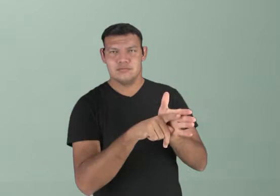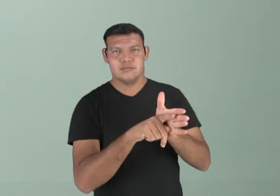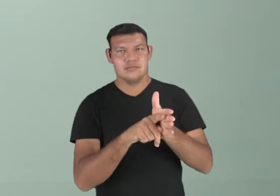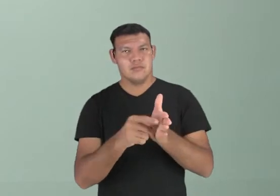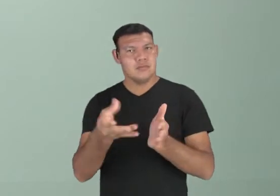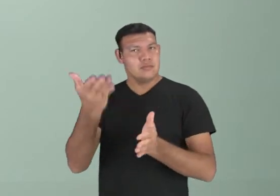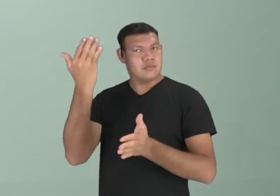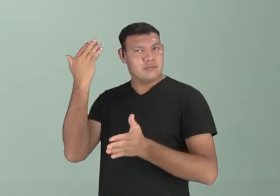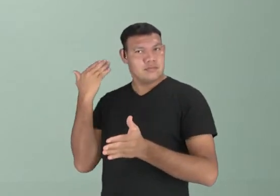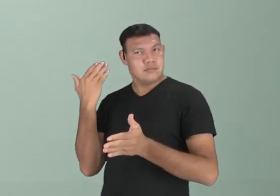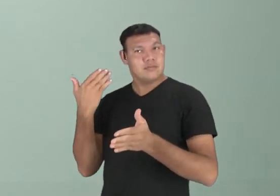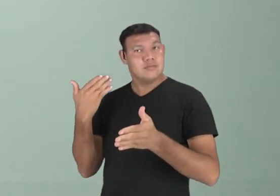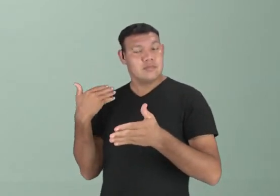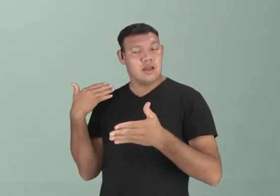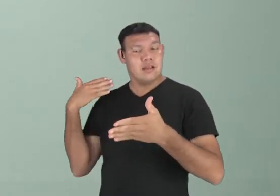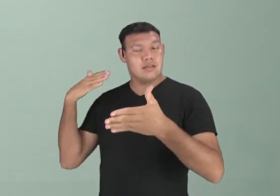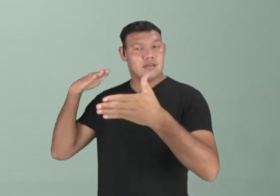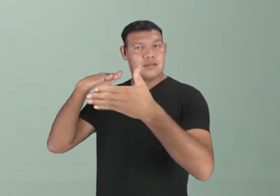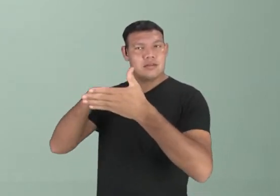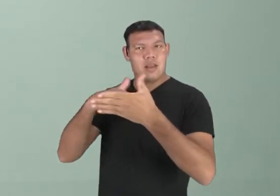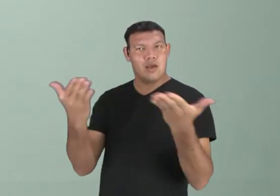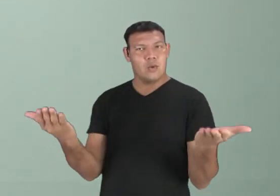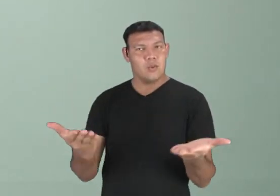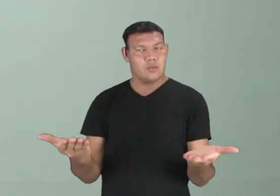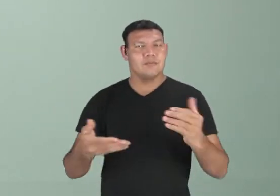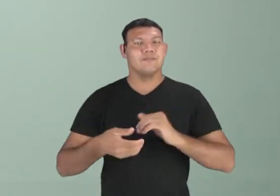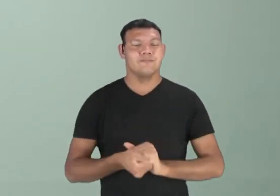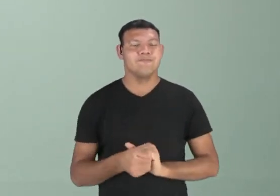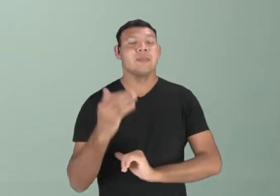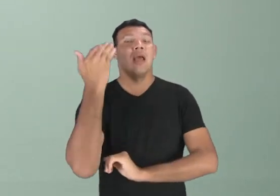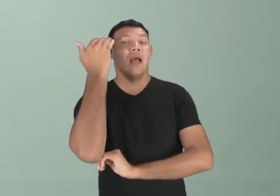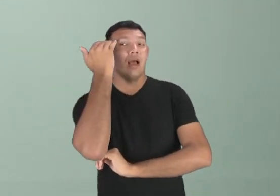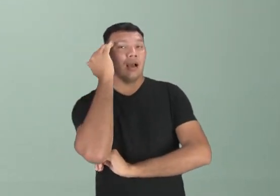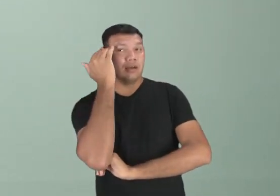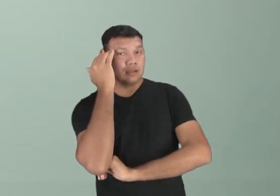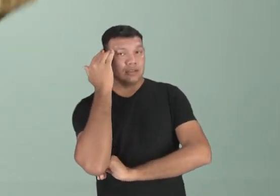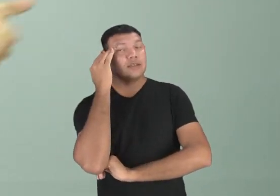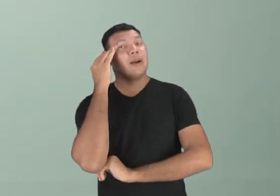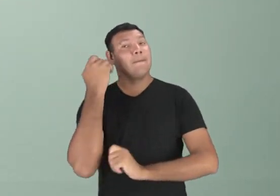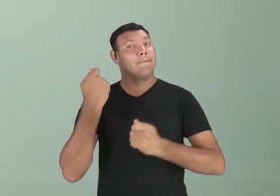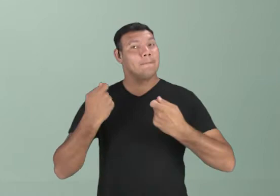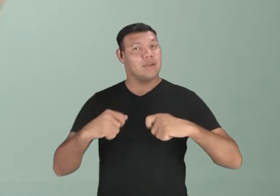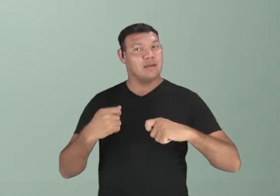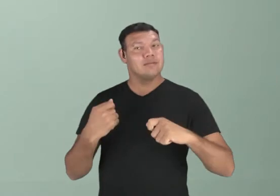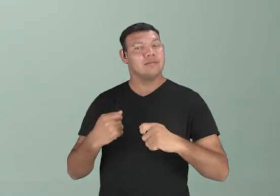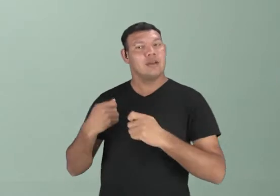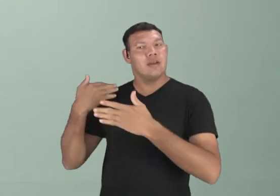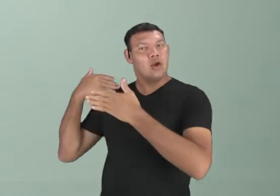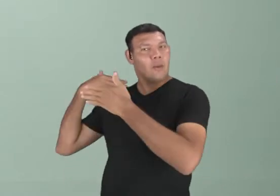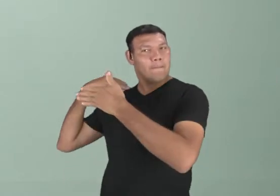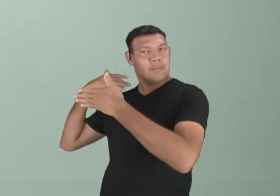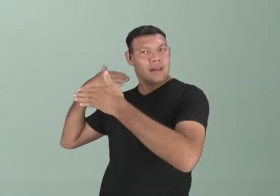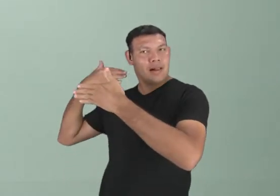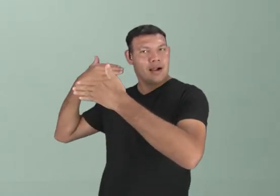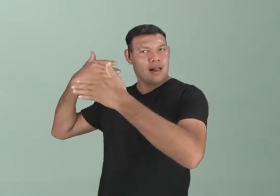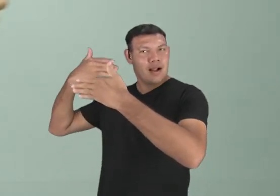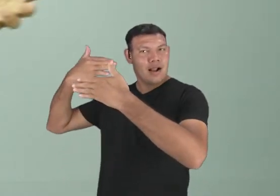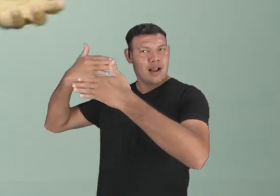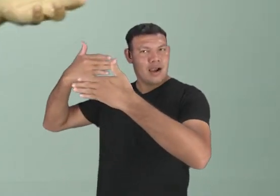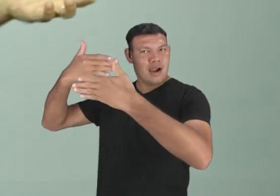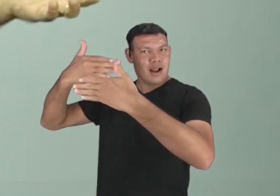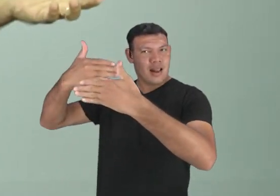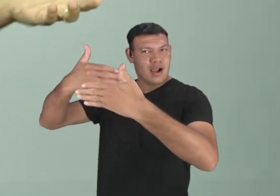ontem e hoje. É bom lembrar que para poder entender isso, tem que fazer uns antecedentes, levar em